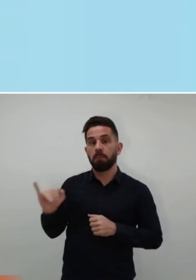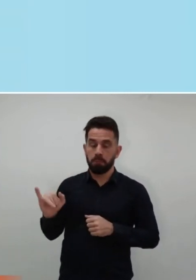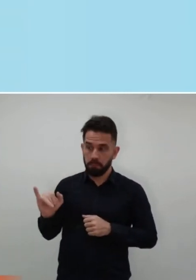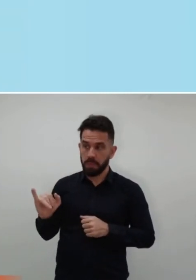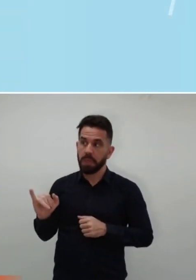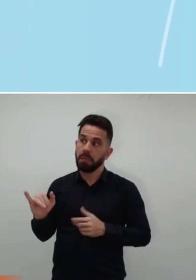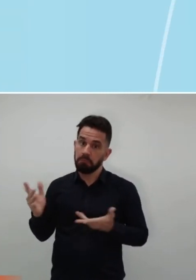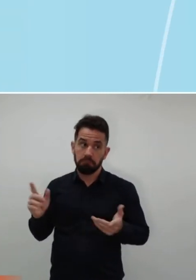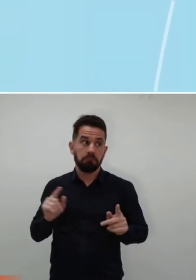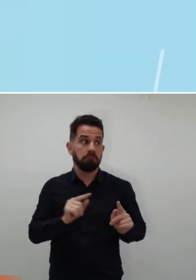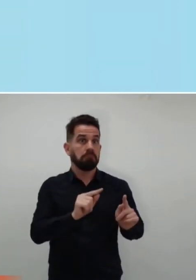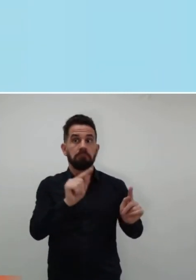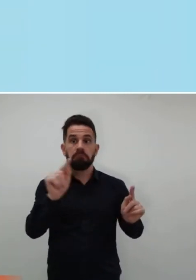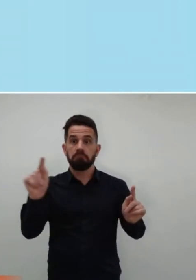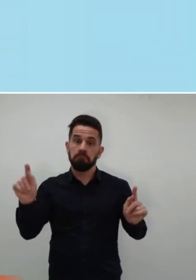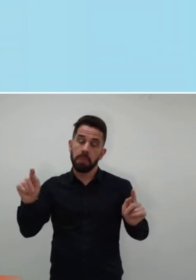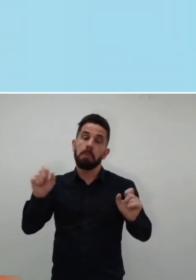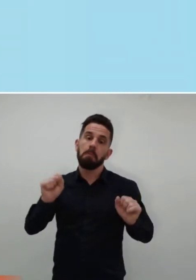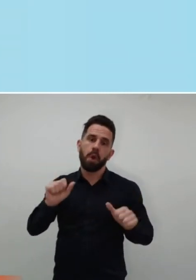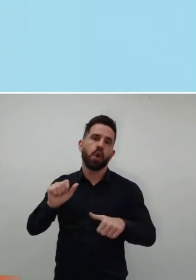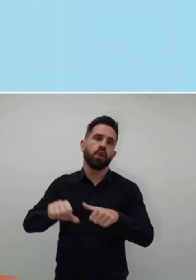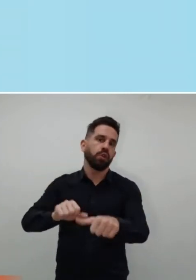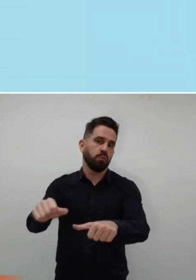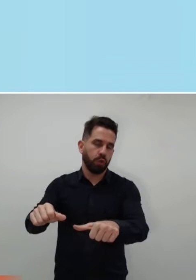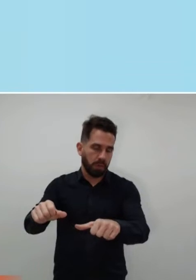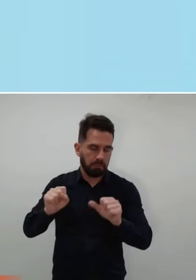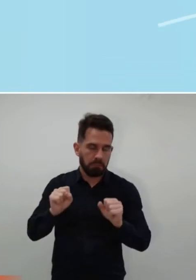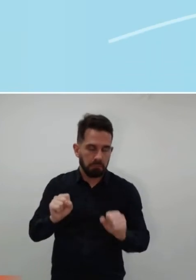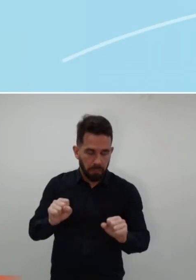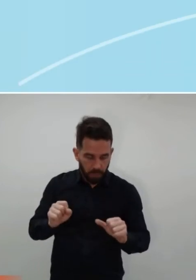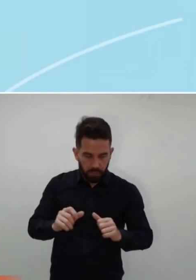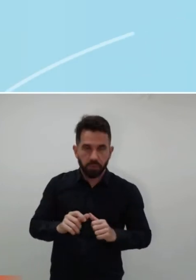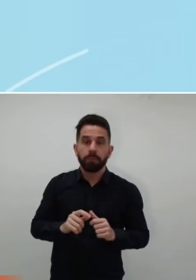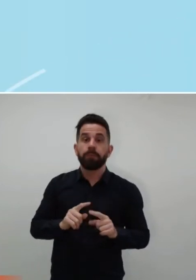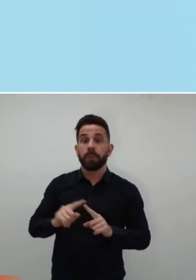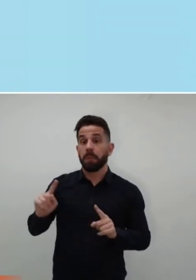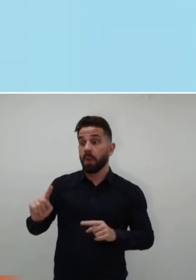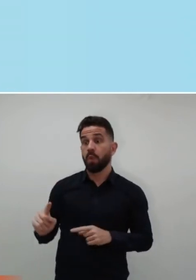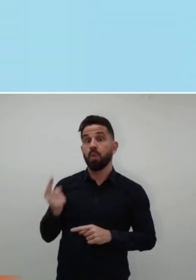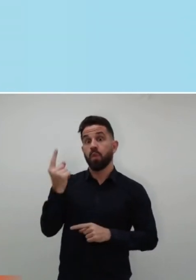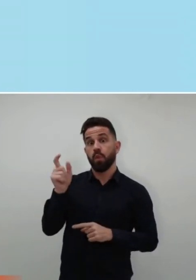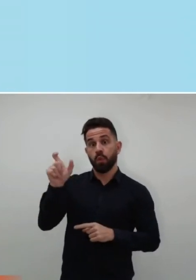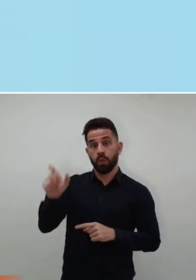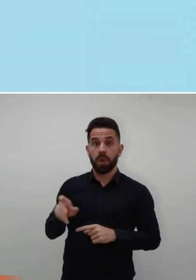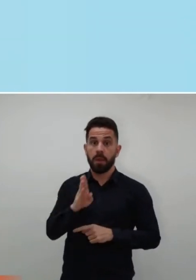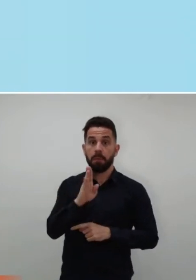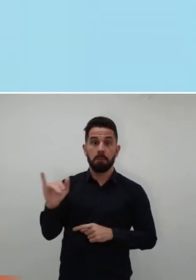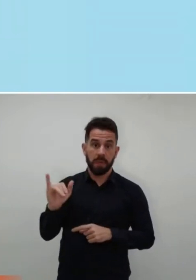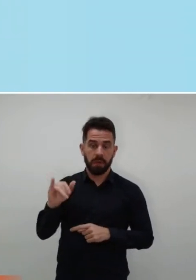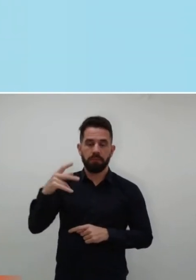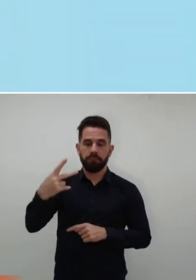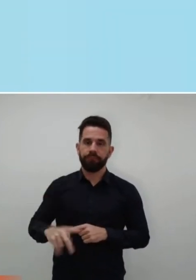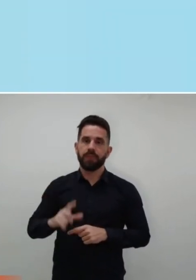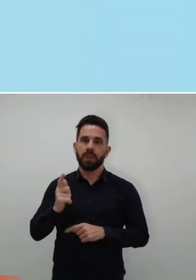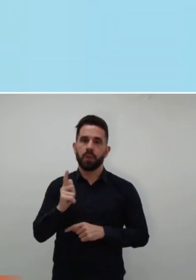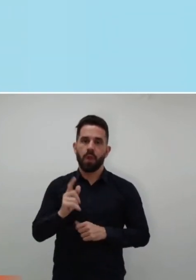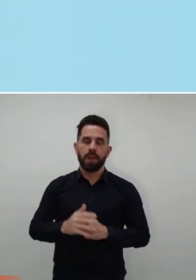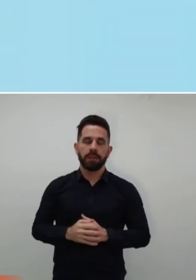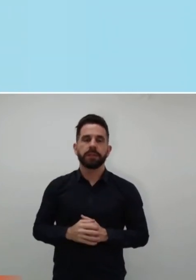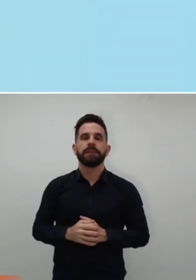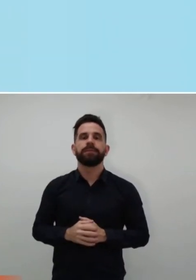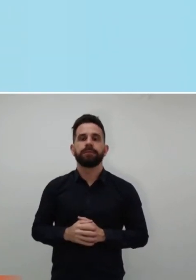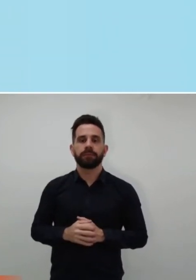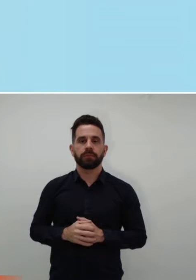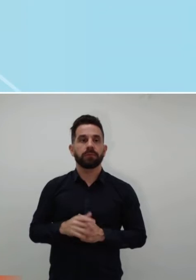né, já que os dados podem ser alterados ao longo da campanha, o único bilionário, por enquanto, é daqui de Goiás. Outro dado interessante é